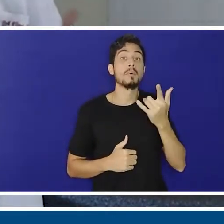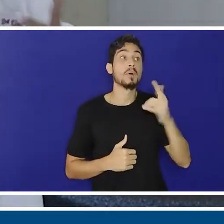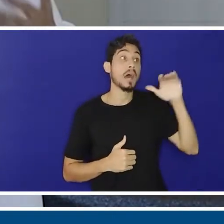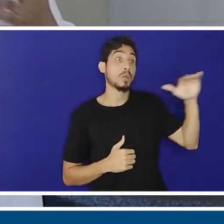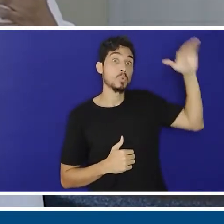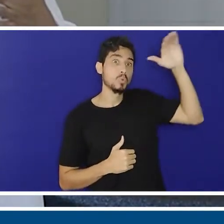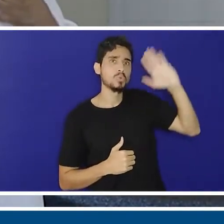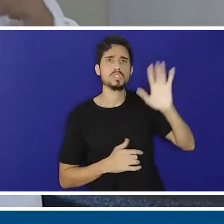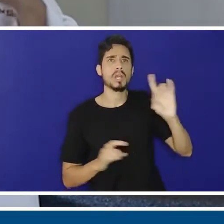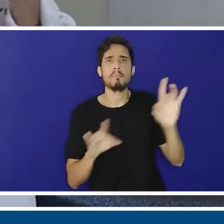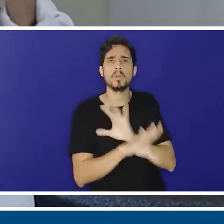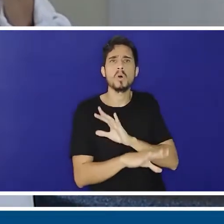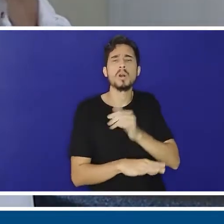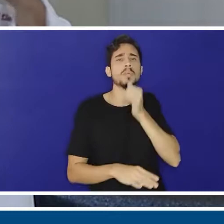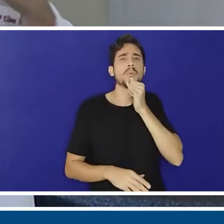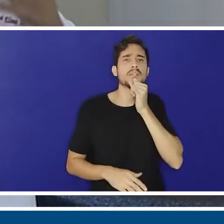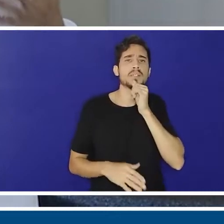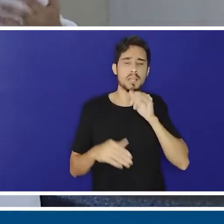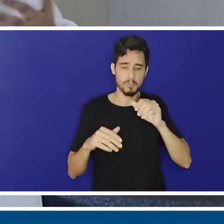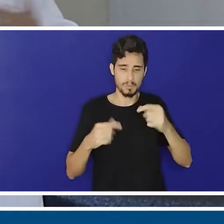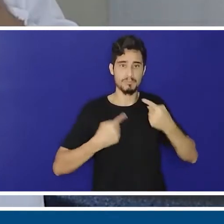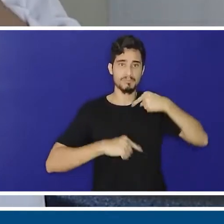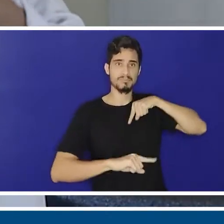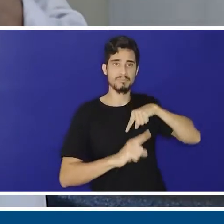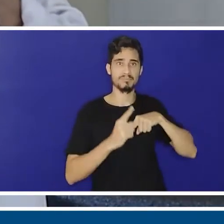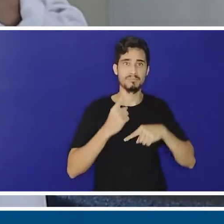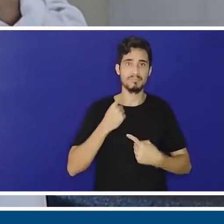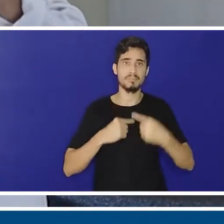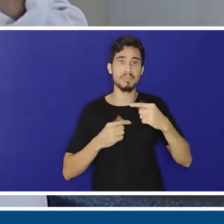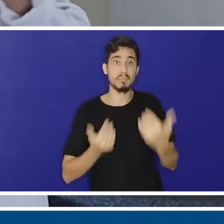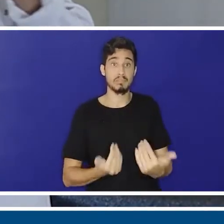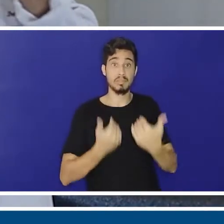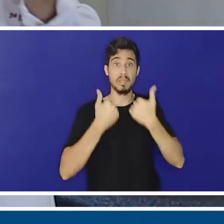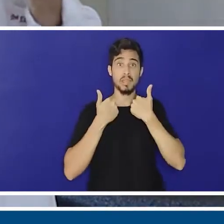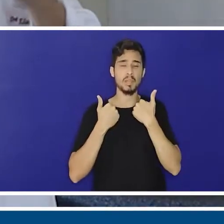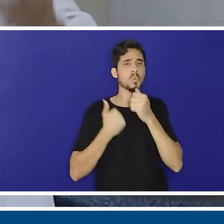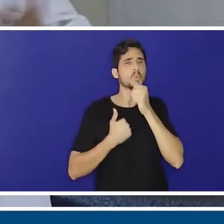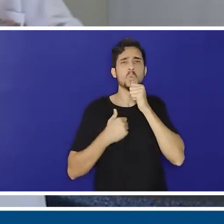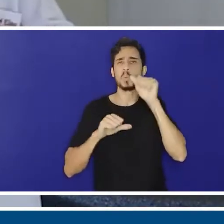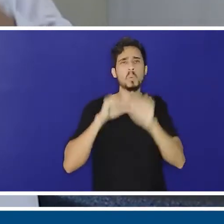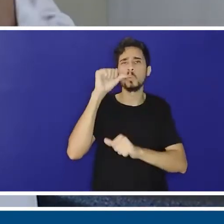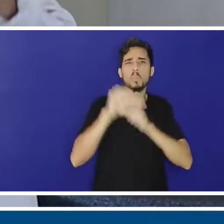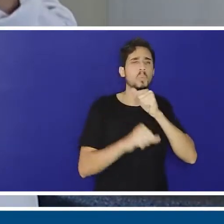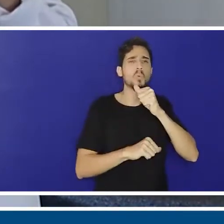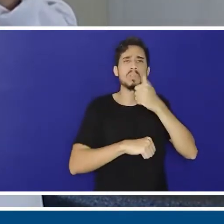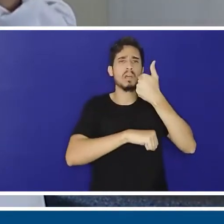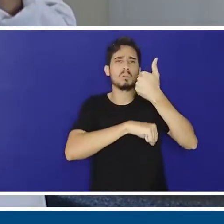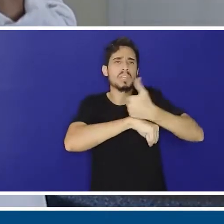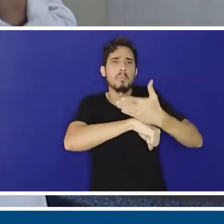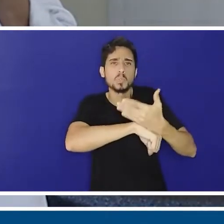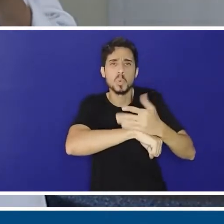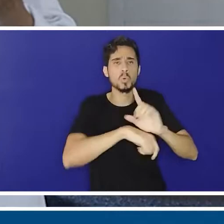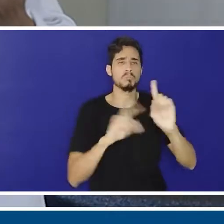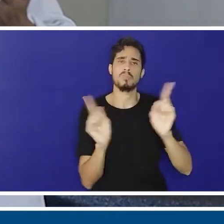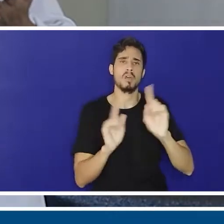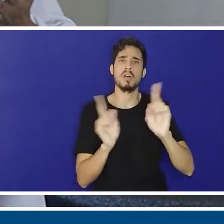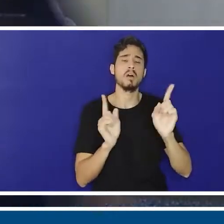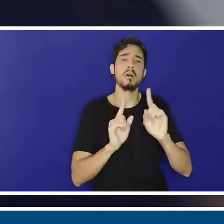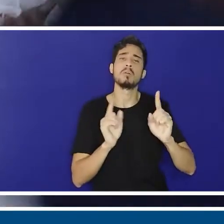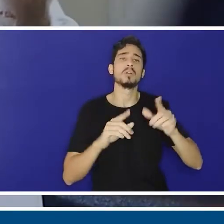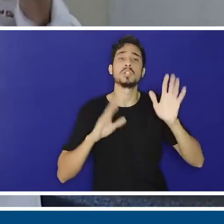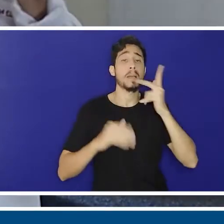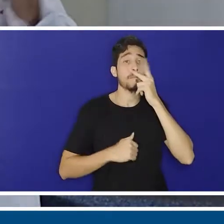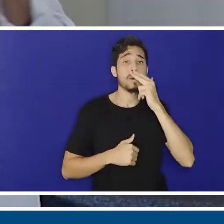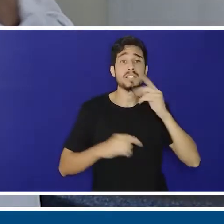estrutura física, ela já está preparada, não tem tantas alterações hormonais, você não tem tantas alterações